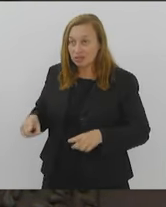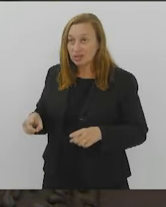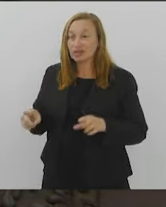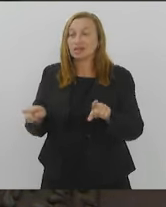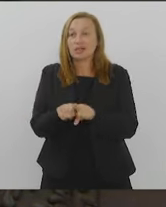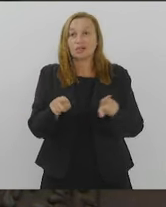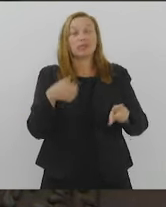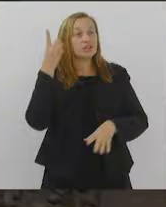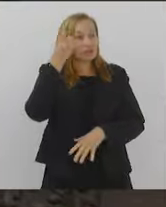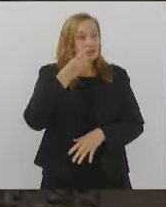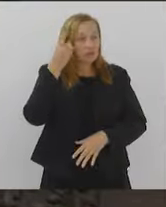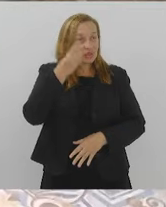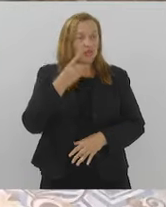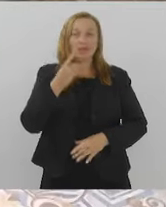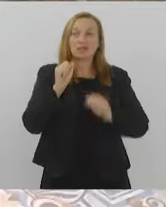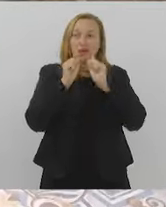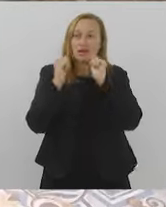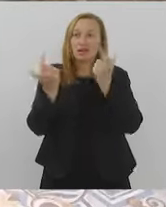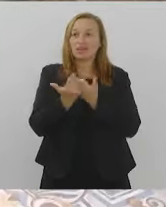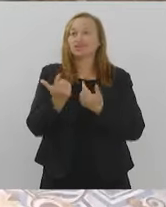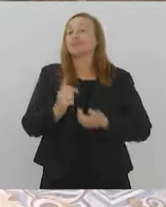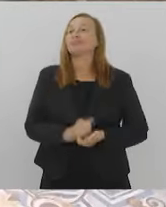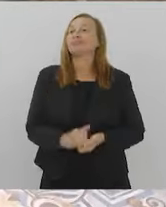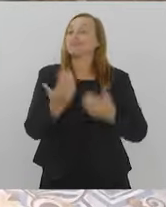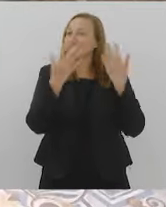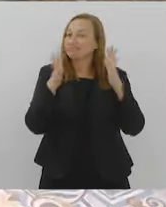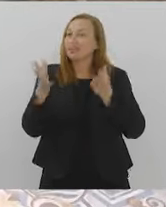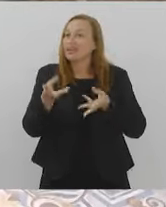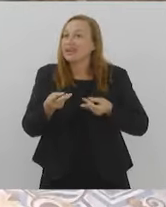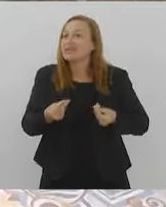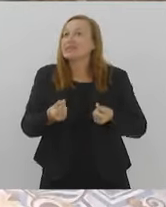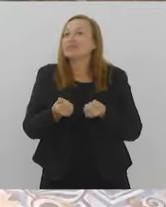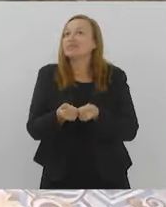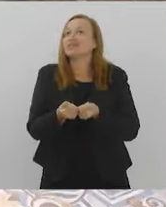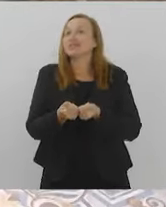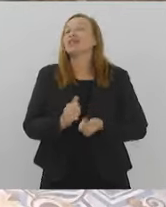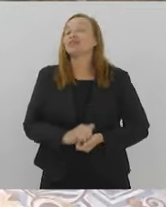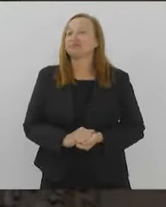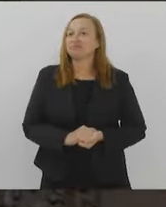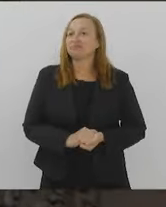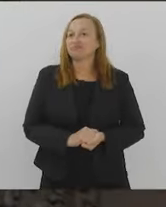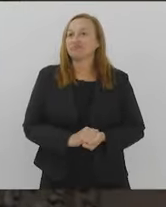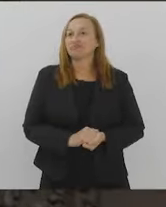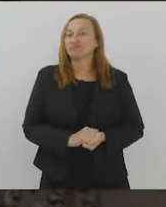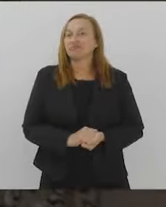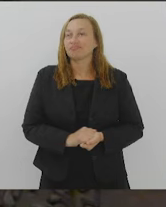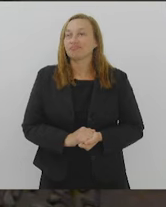deputados desse poder pela sensibilidade.